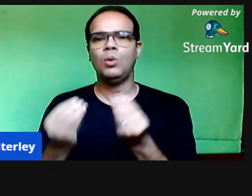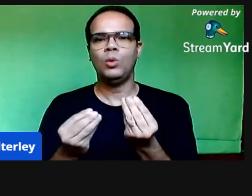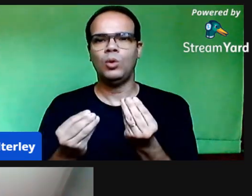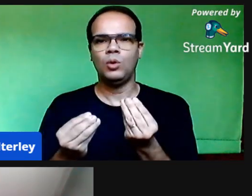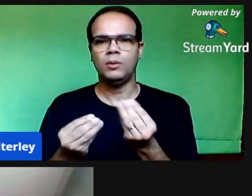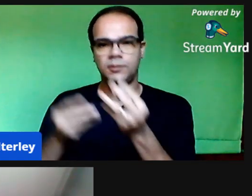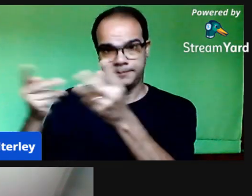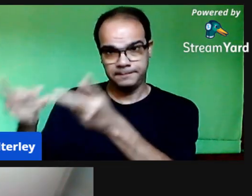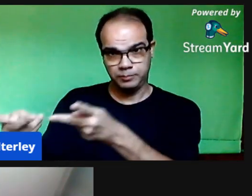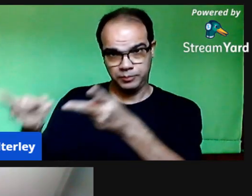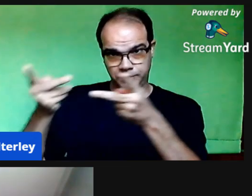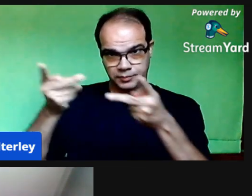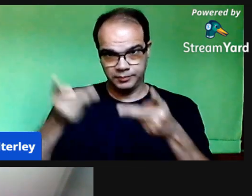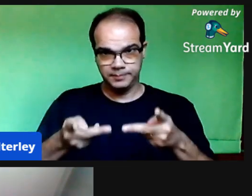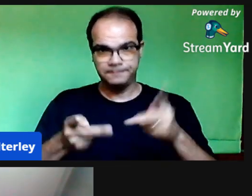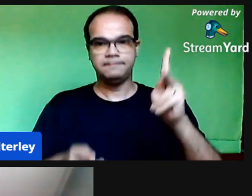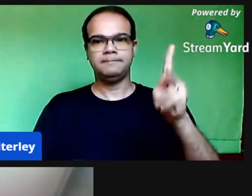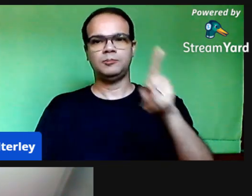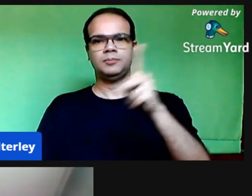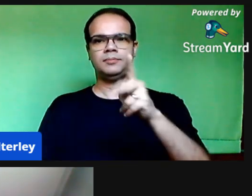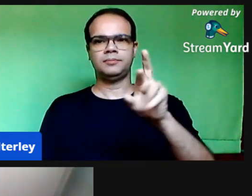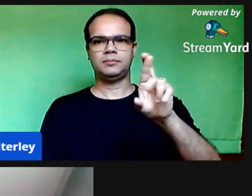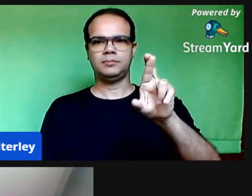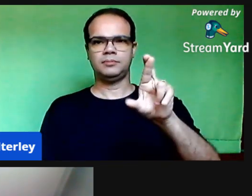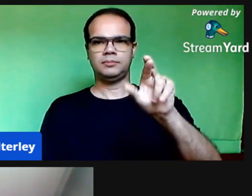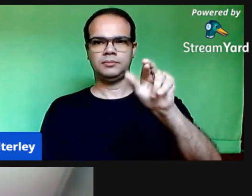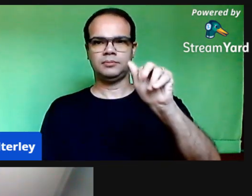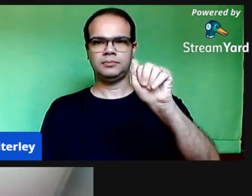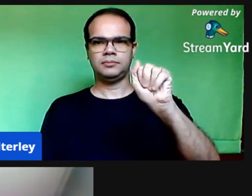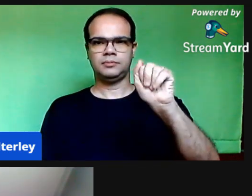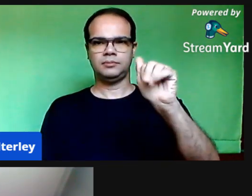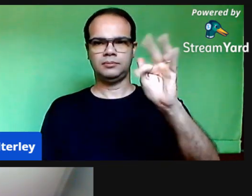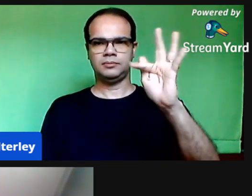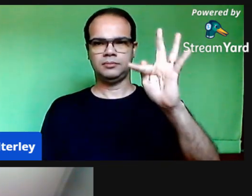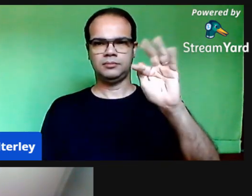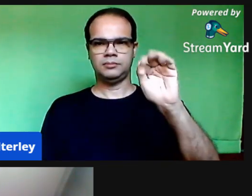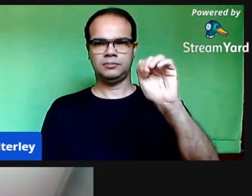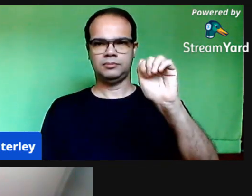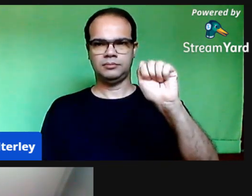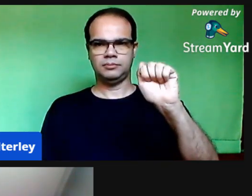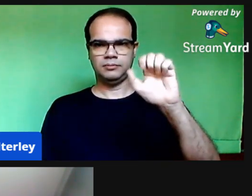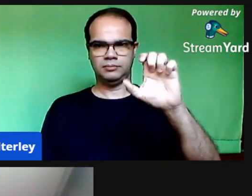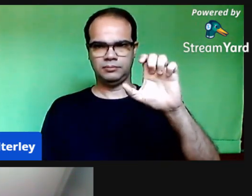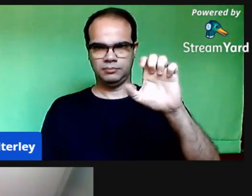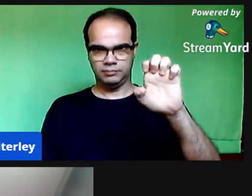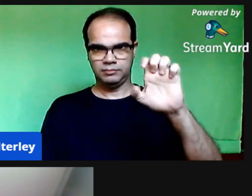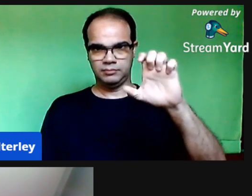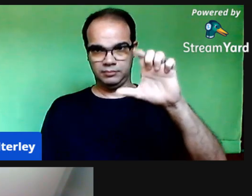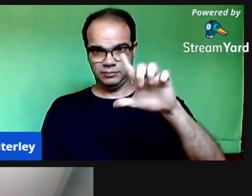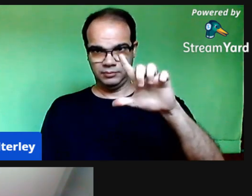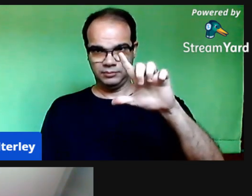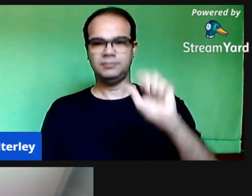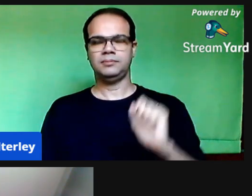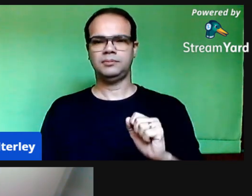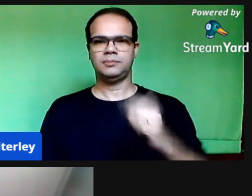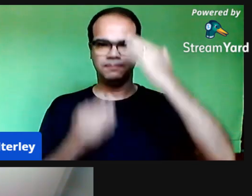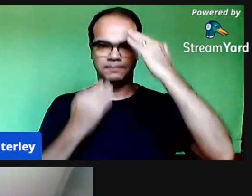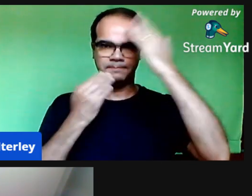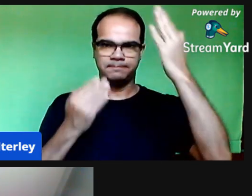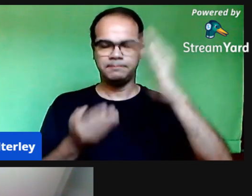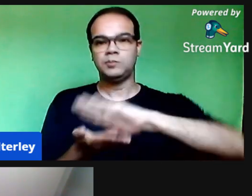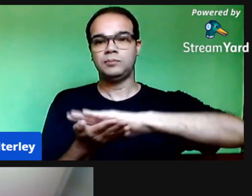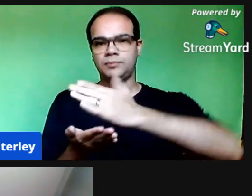Valente, mestre em educação. Já quero agradecer de antemão aos professores, intérpretes de livros que